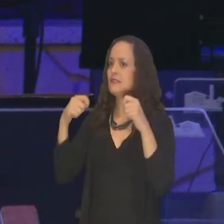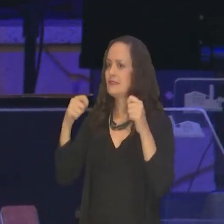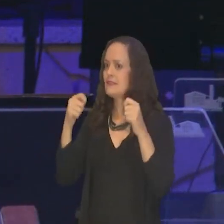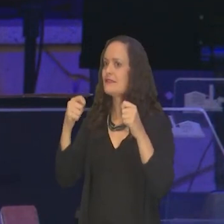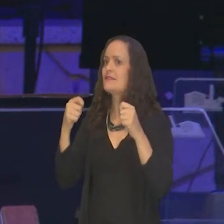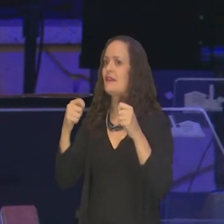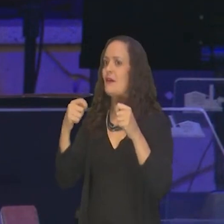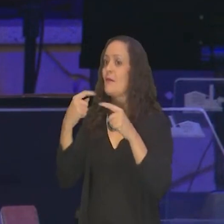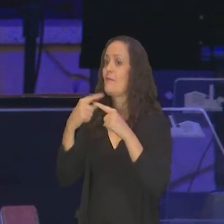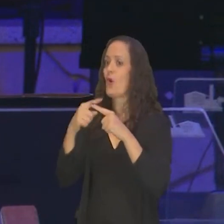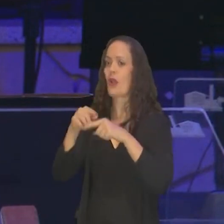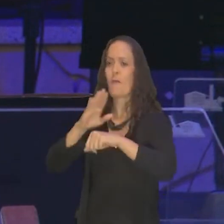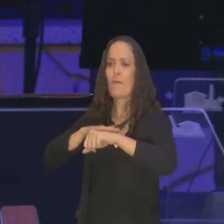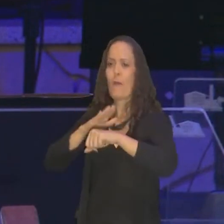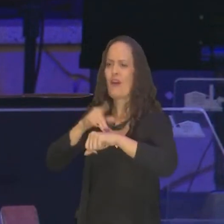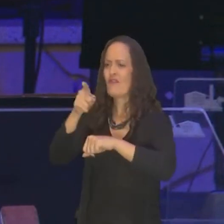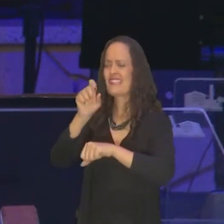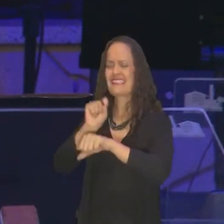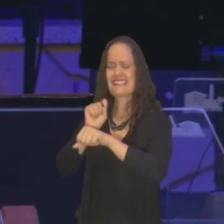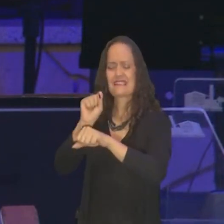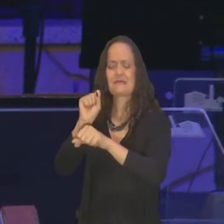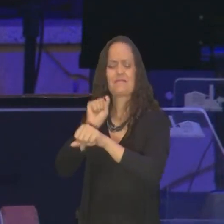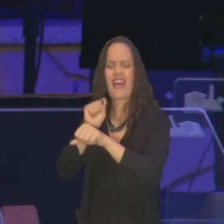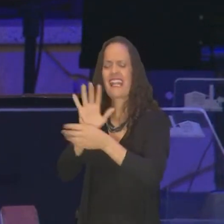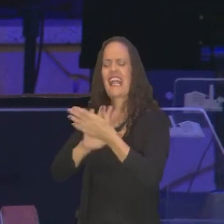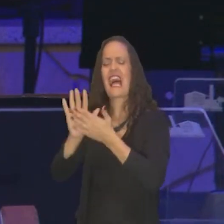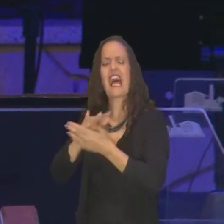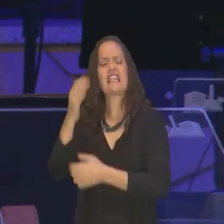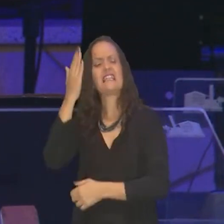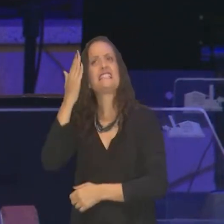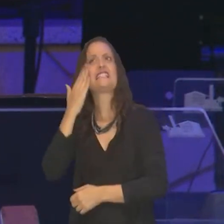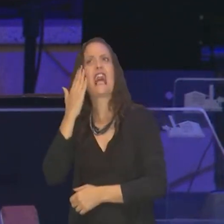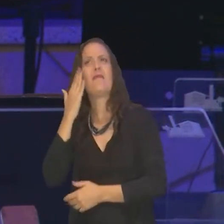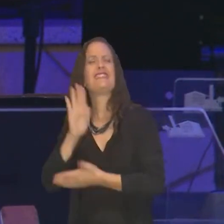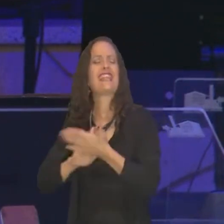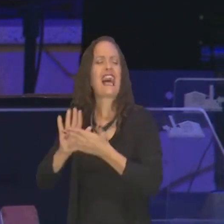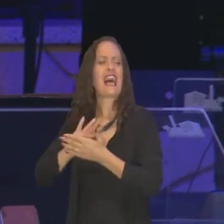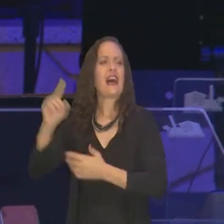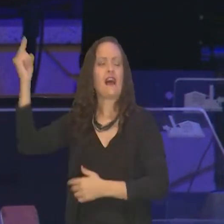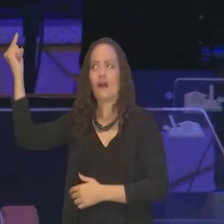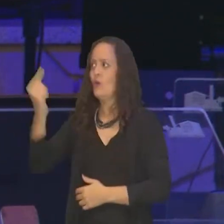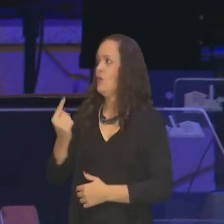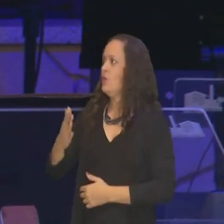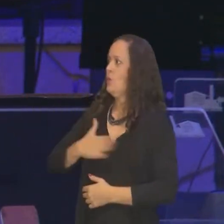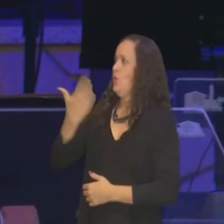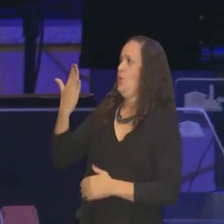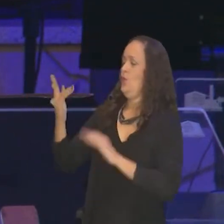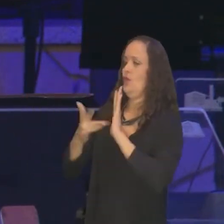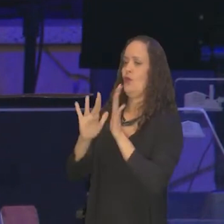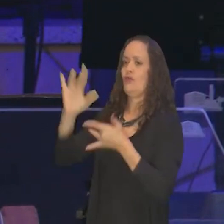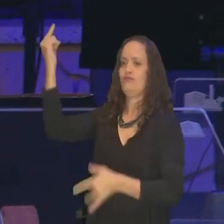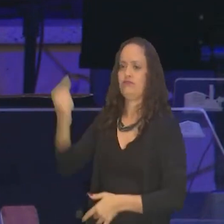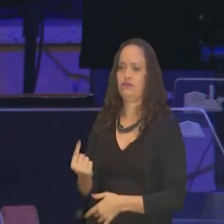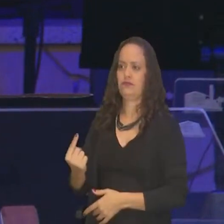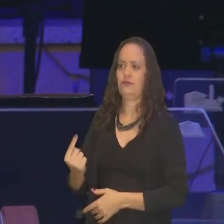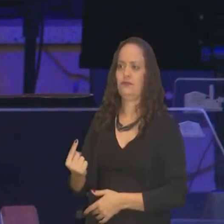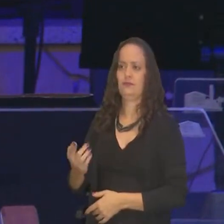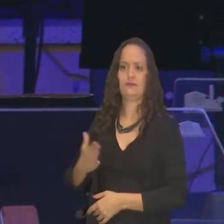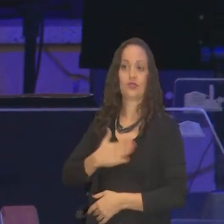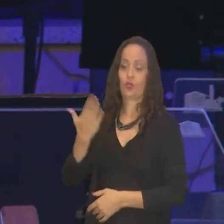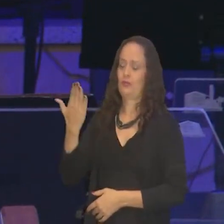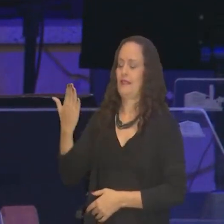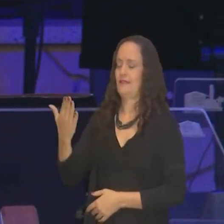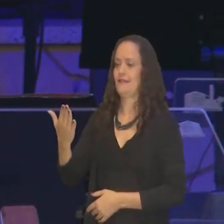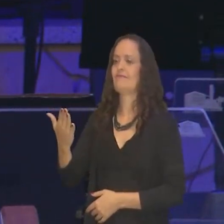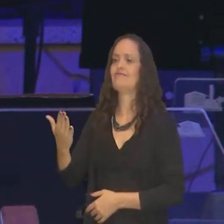a hora que ninguém esperar, será a hora que ele vai voltar. As profecias messiânicas a respeito